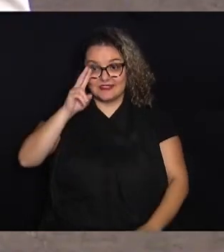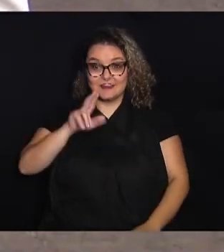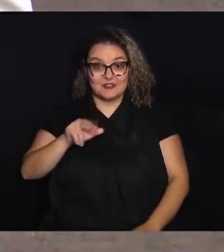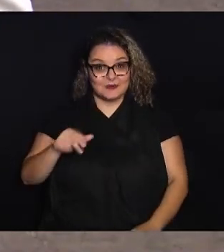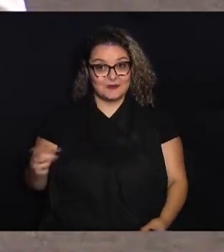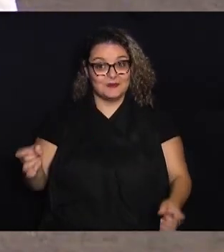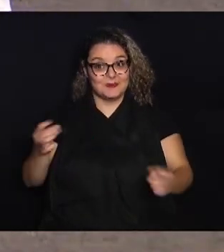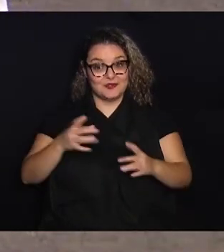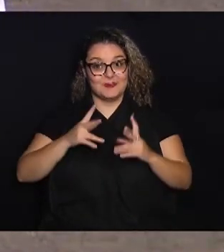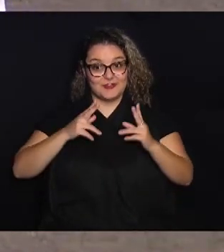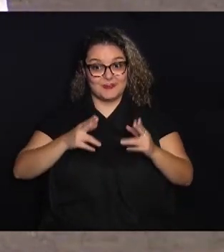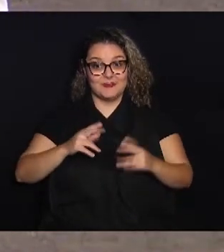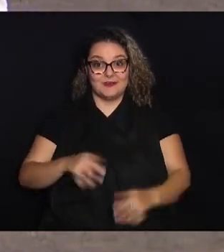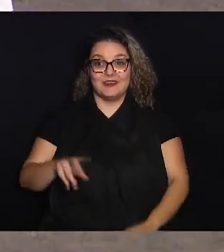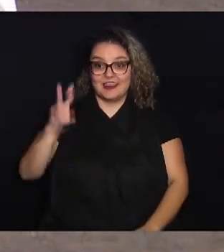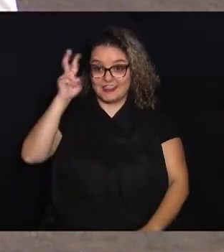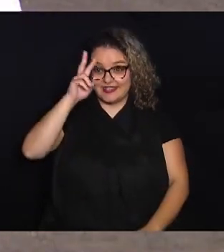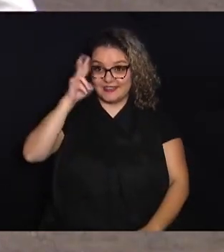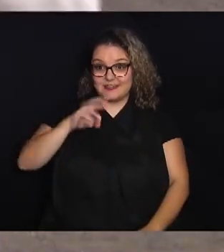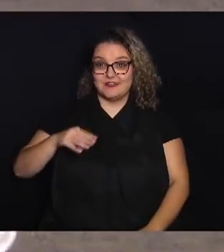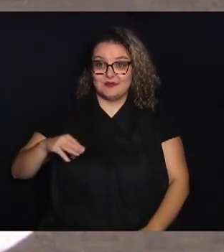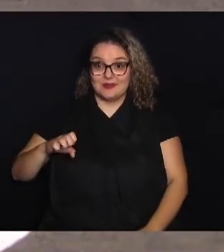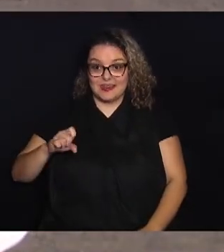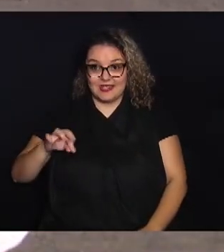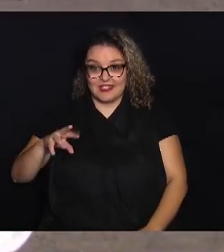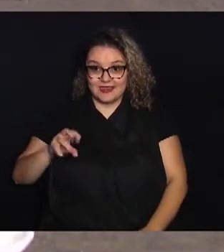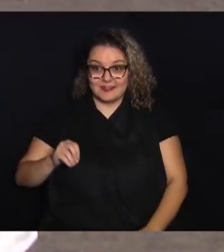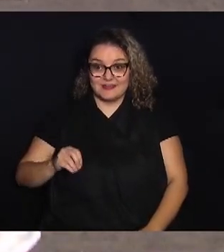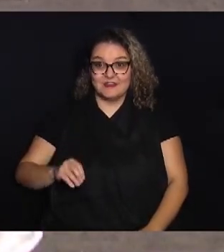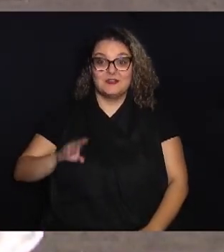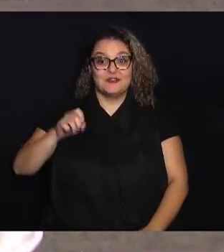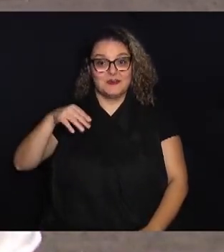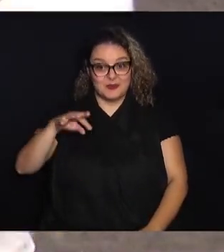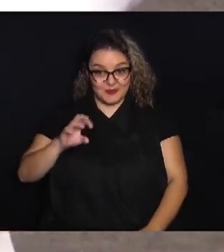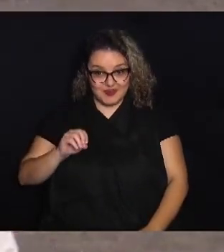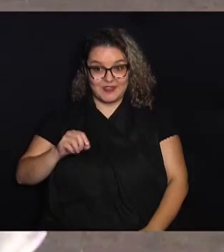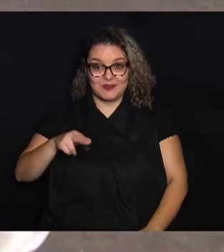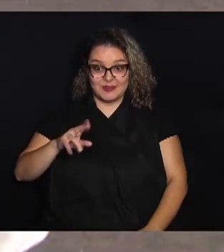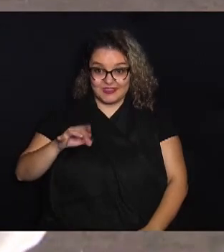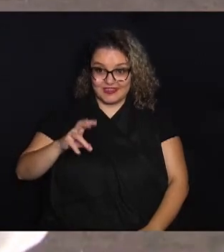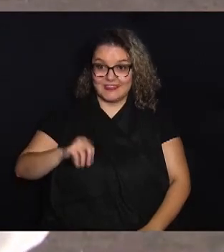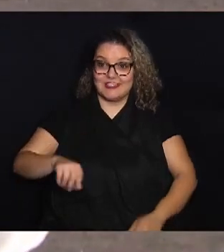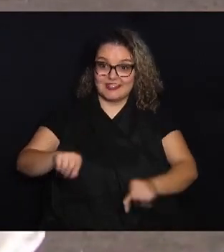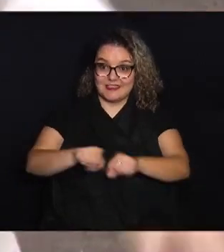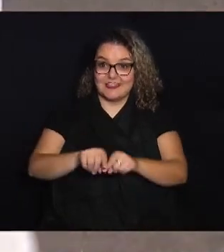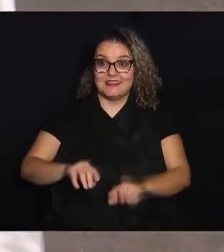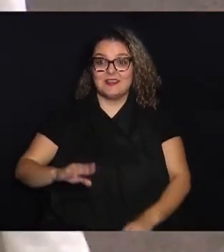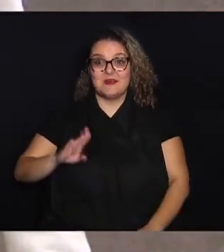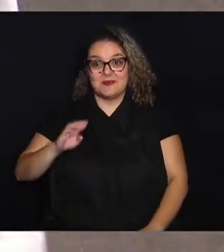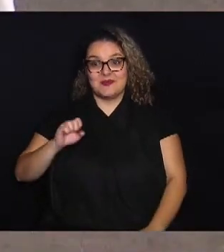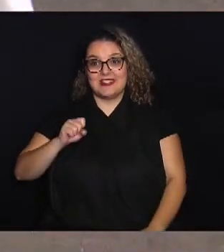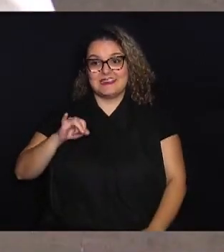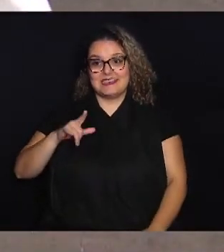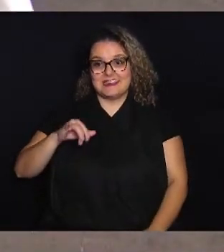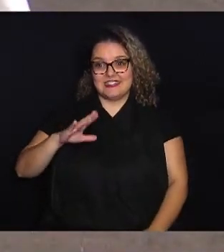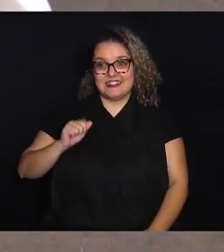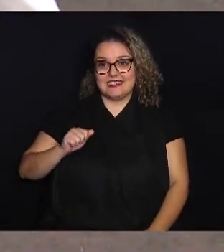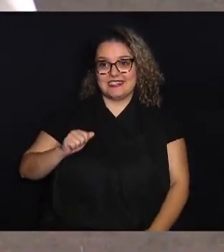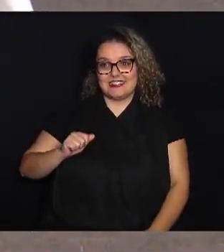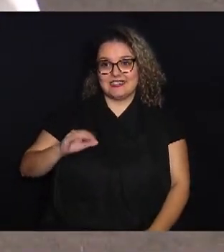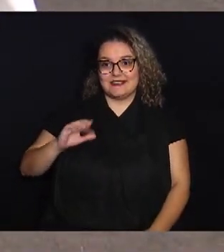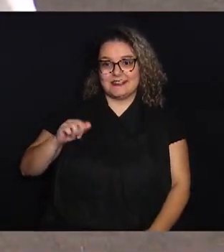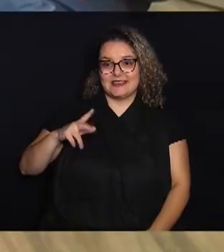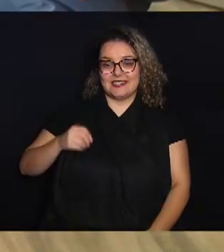nunca, assim como a história do nosso maestro, do Bento Quirino, que também está aqui, e da Basílica do Carmo. É isso,